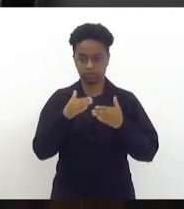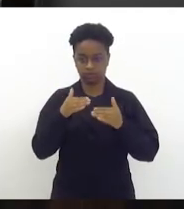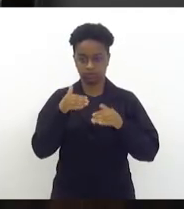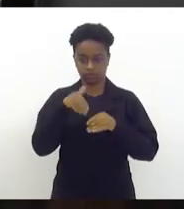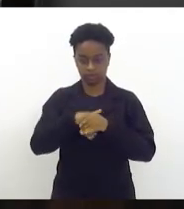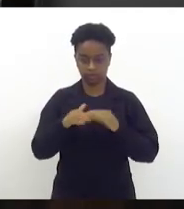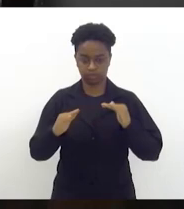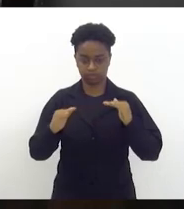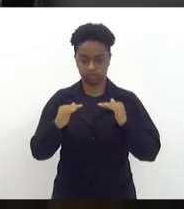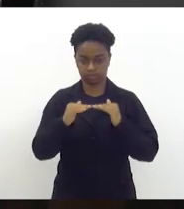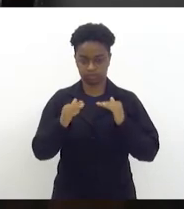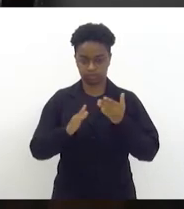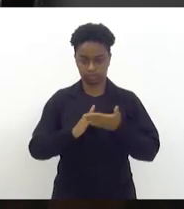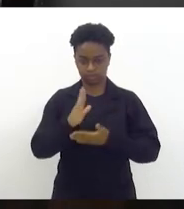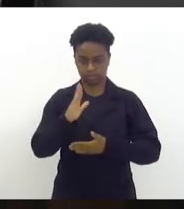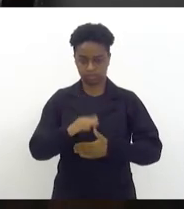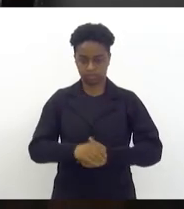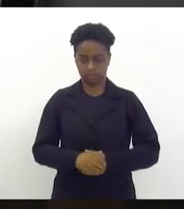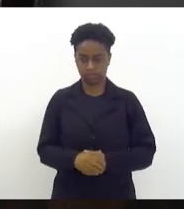Aprovado.